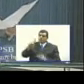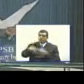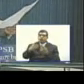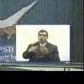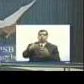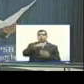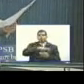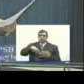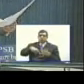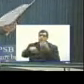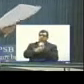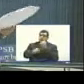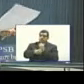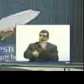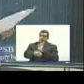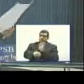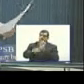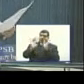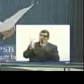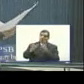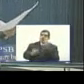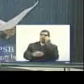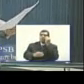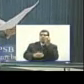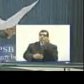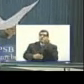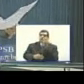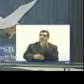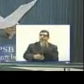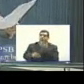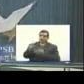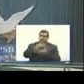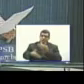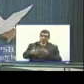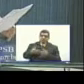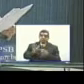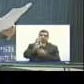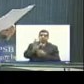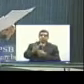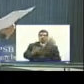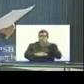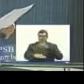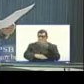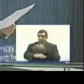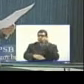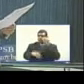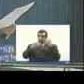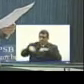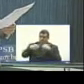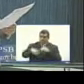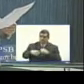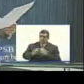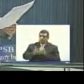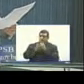de Contas do Estado desde já verifica-se a escassez do percentual de investimento havendo necessidade de